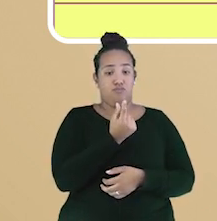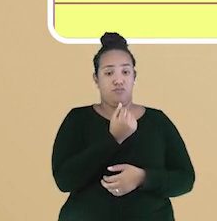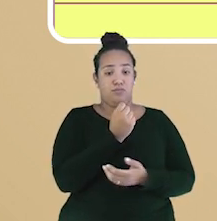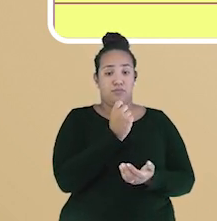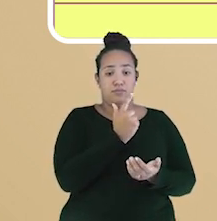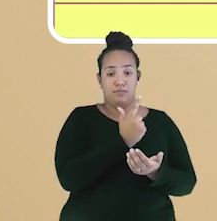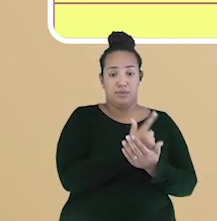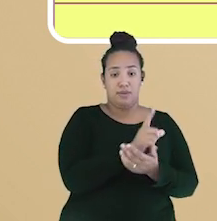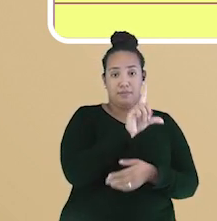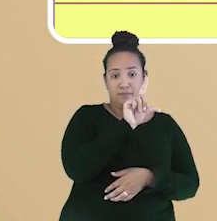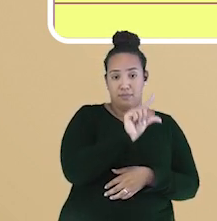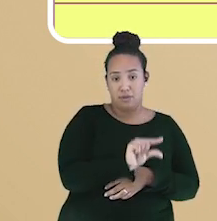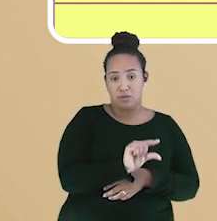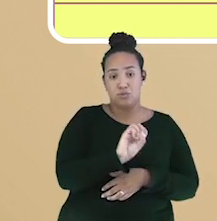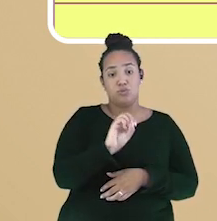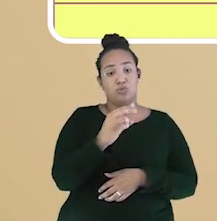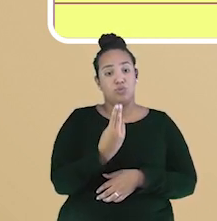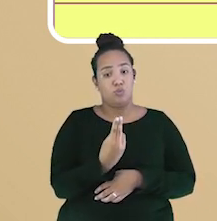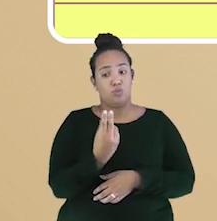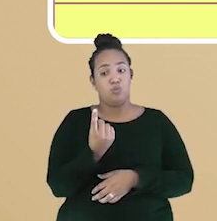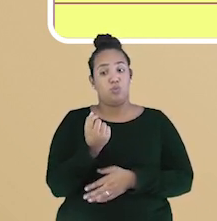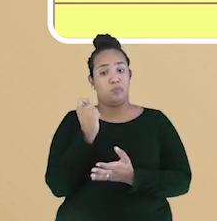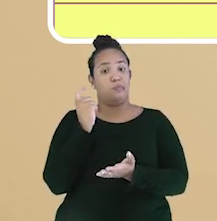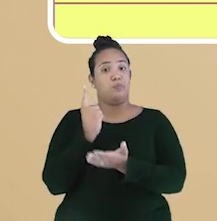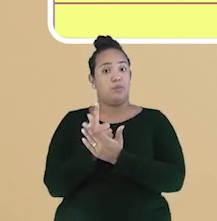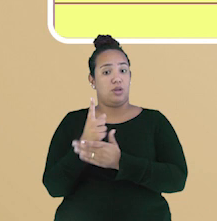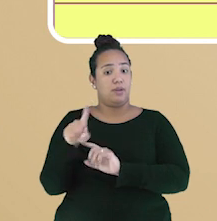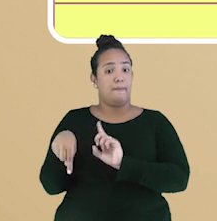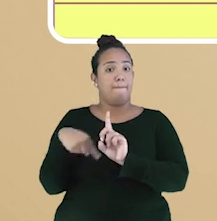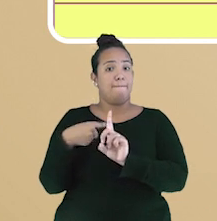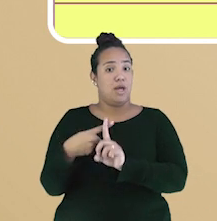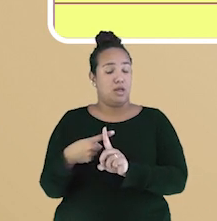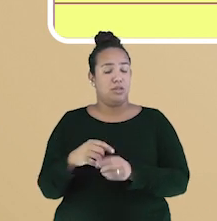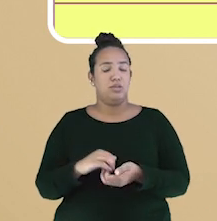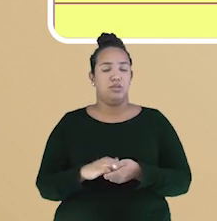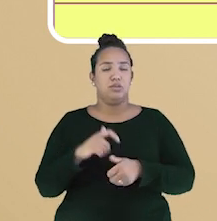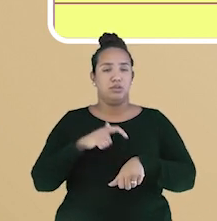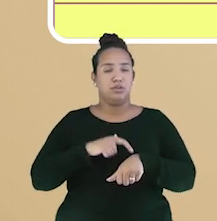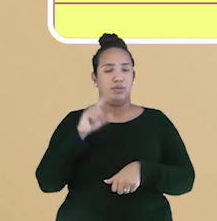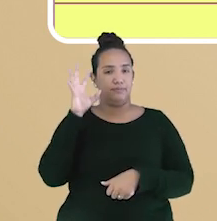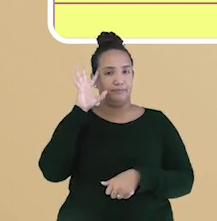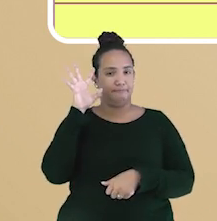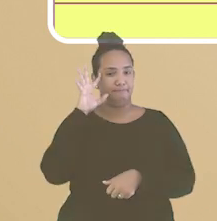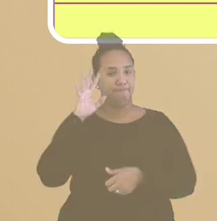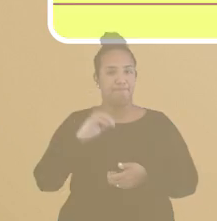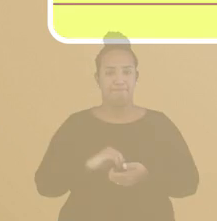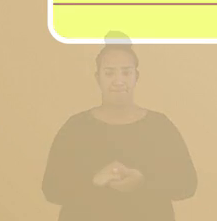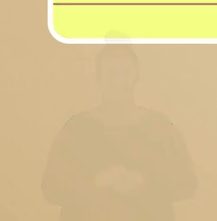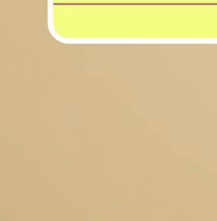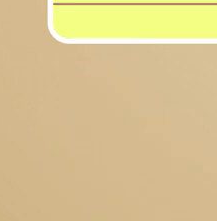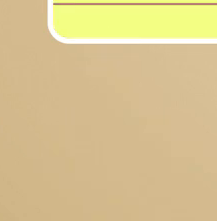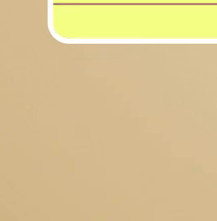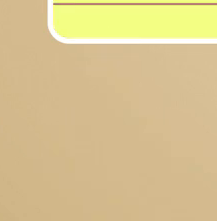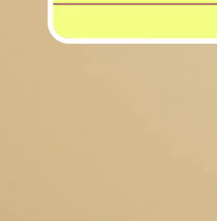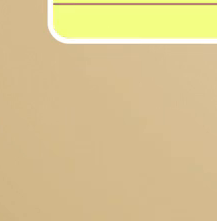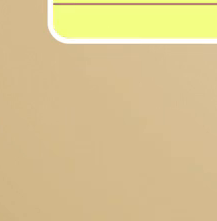no mês ou está gastando mais do que recebe no meio vou te dar um tempinho para responder